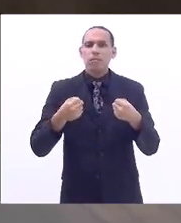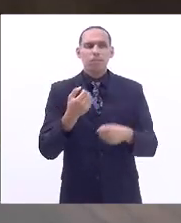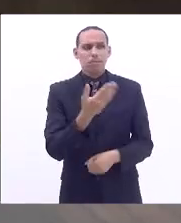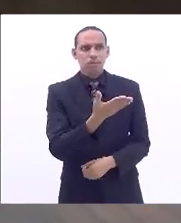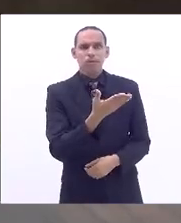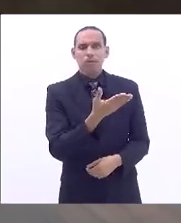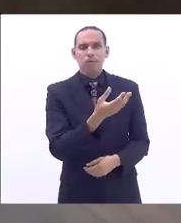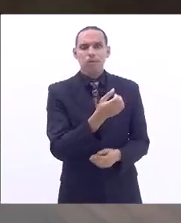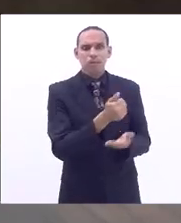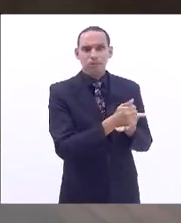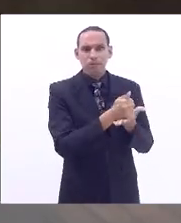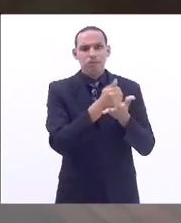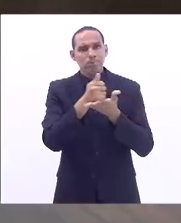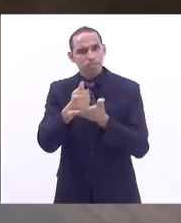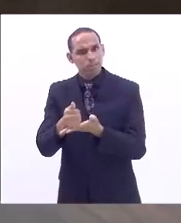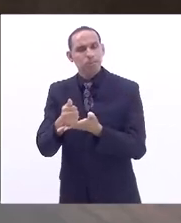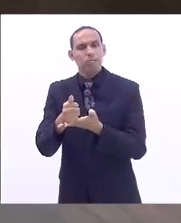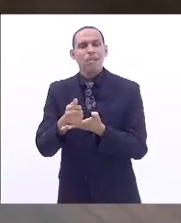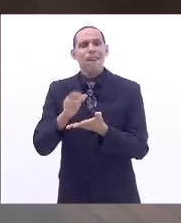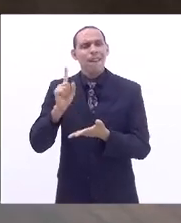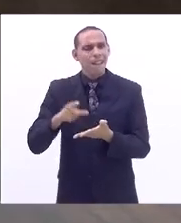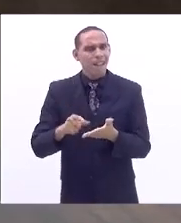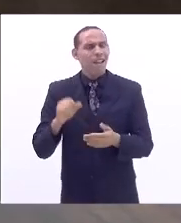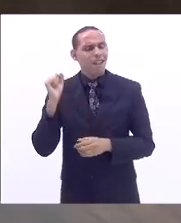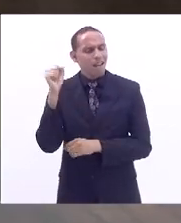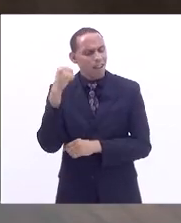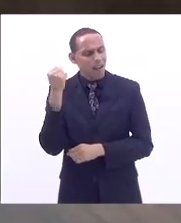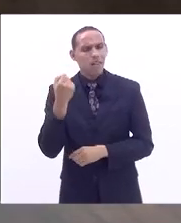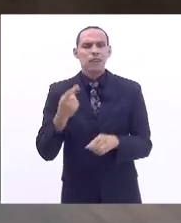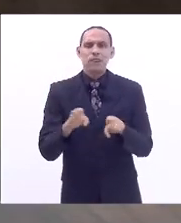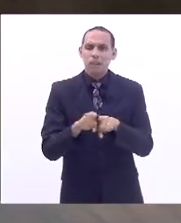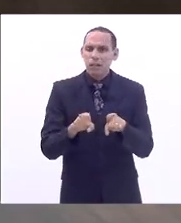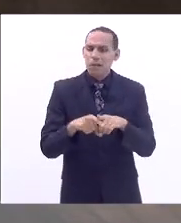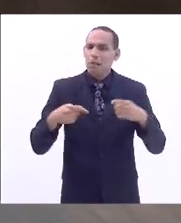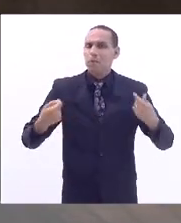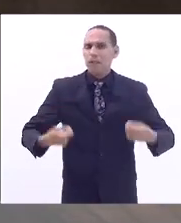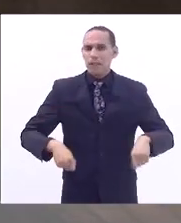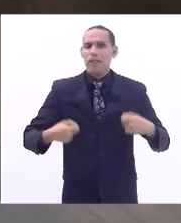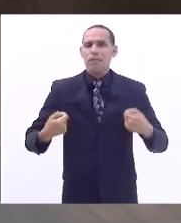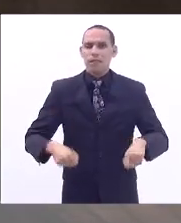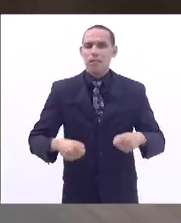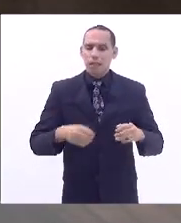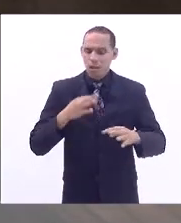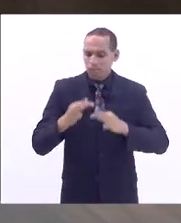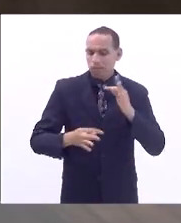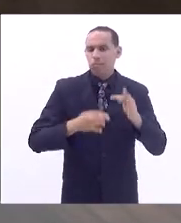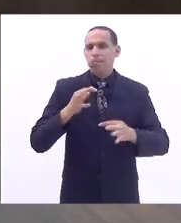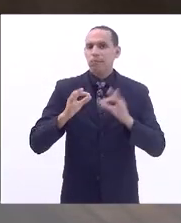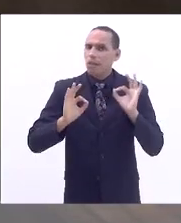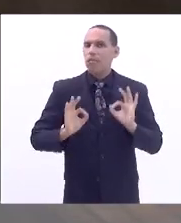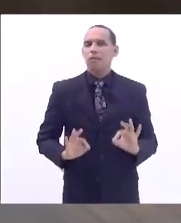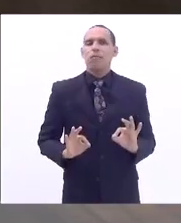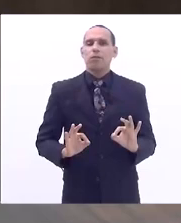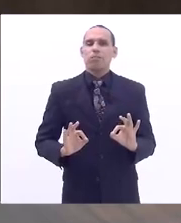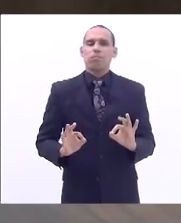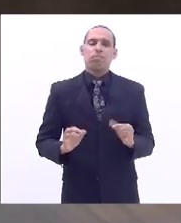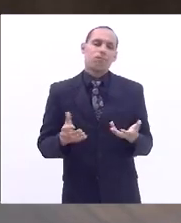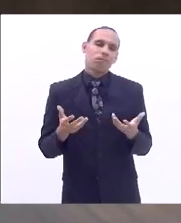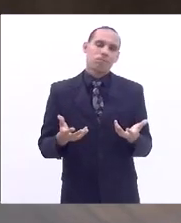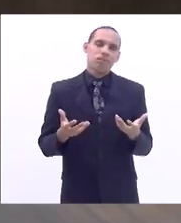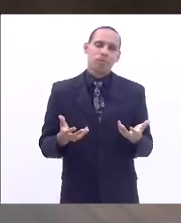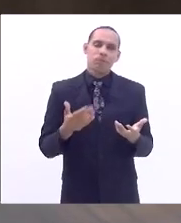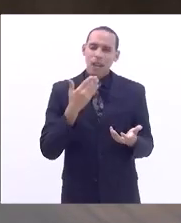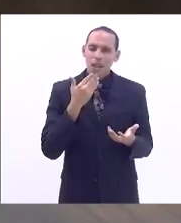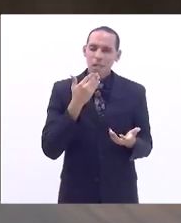que vossa excelência atrás que é grave e que precisa ser devidamente tratado então eu quero